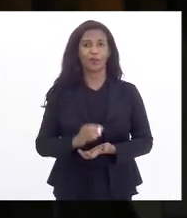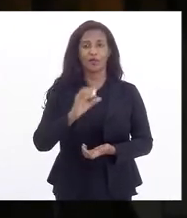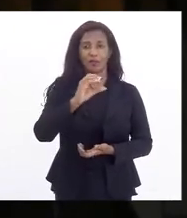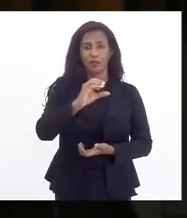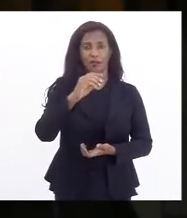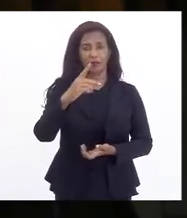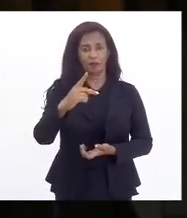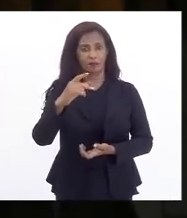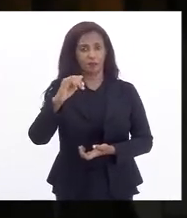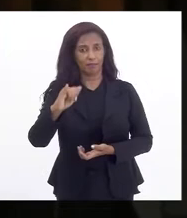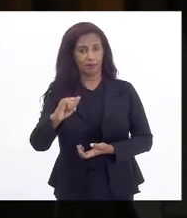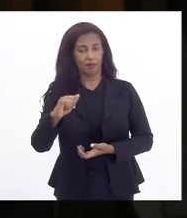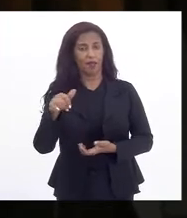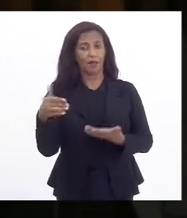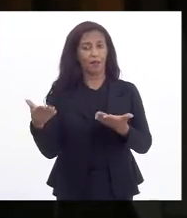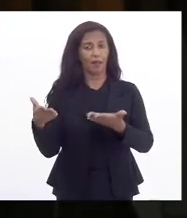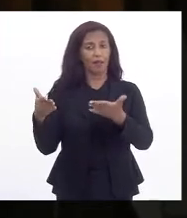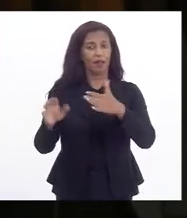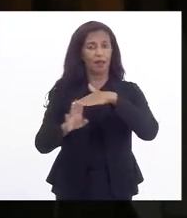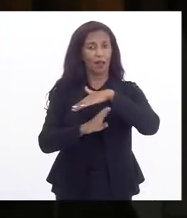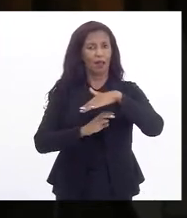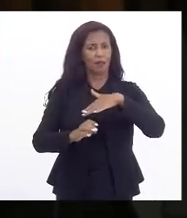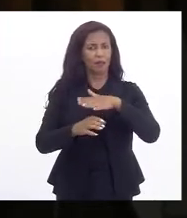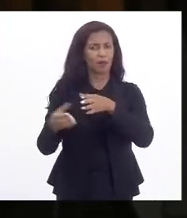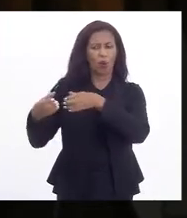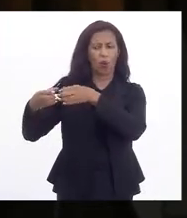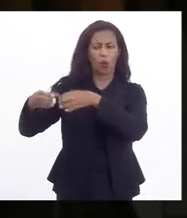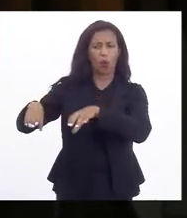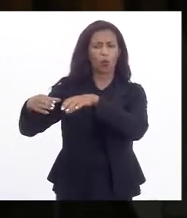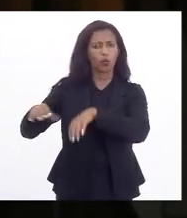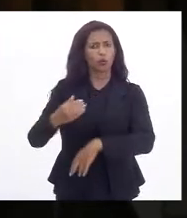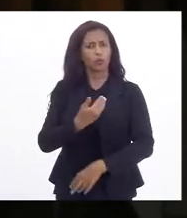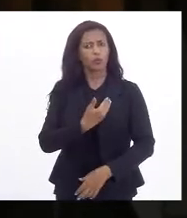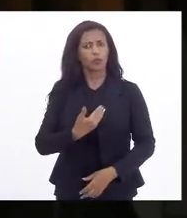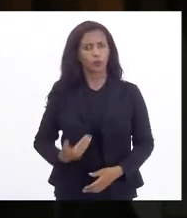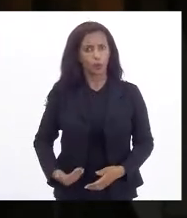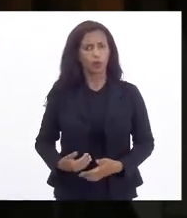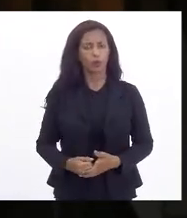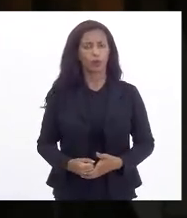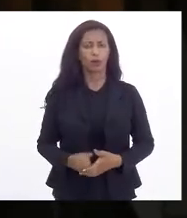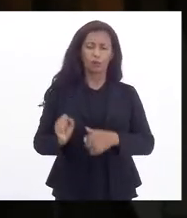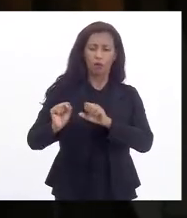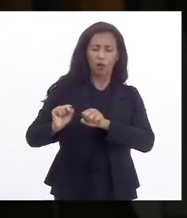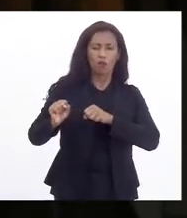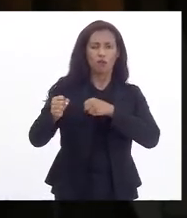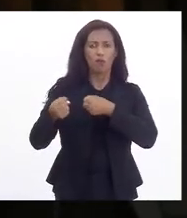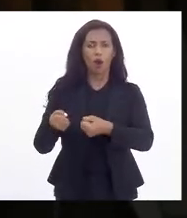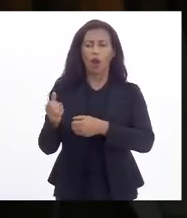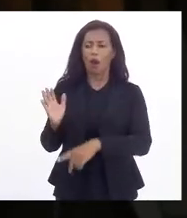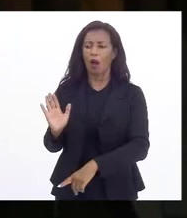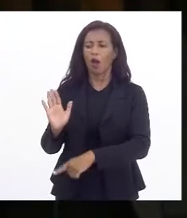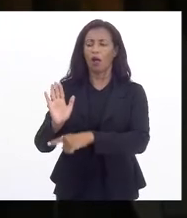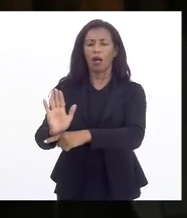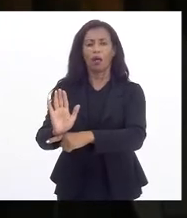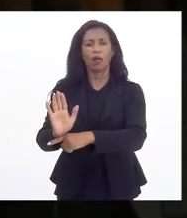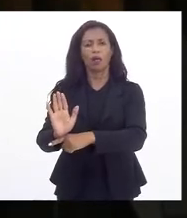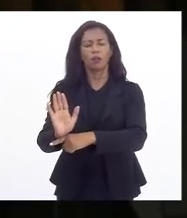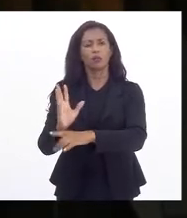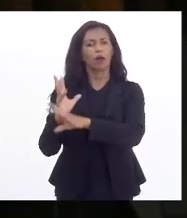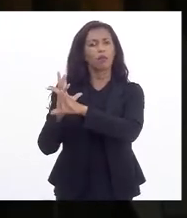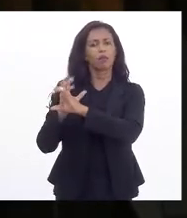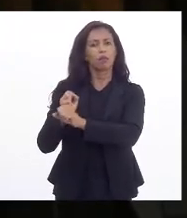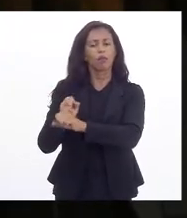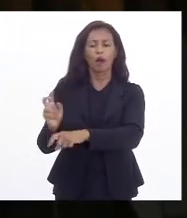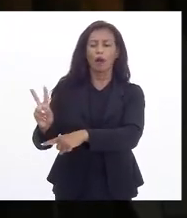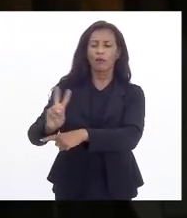CPI para qnt abrisse concurso público para fortalecimento dos seus planos de auditoria